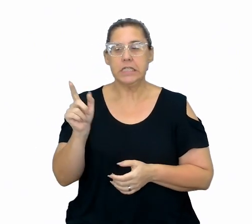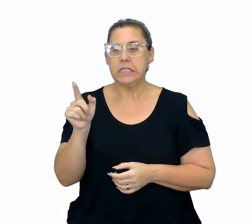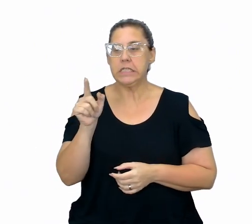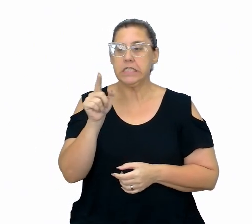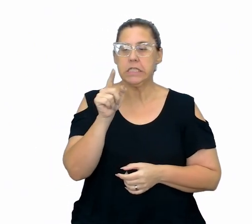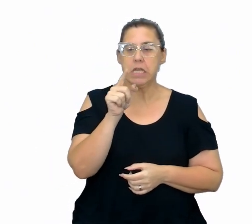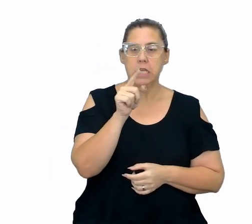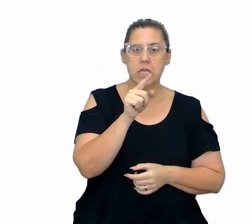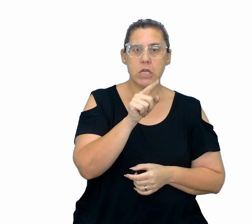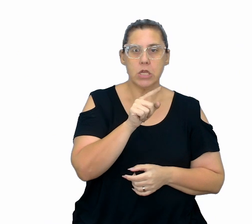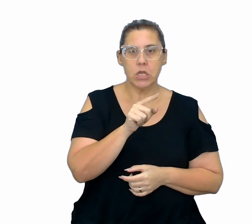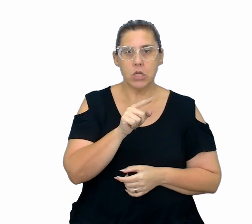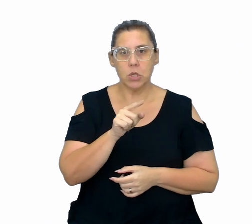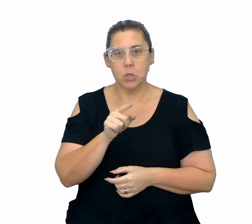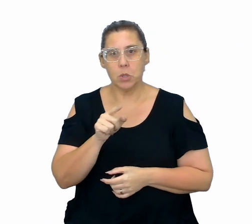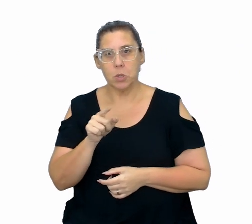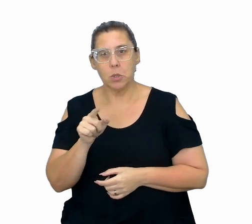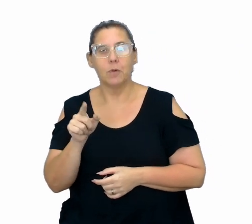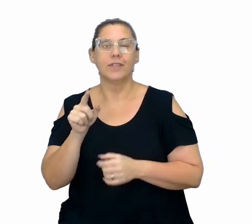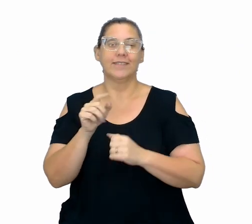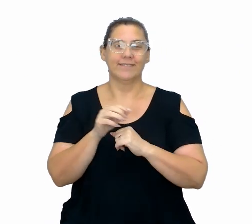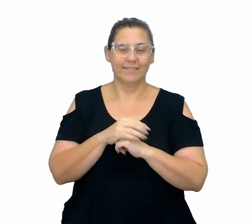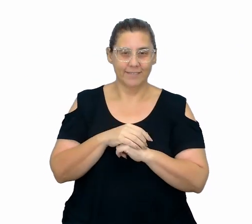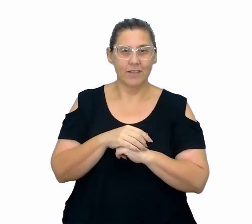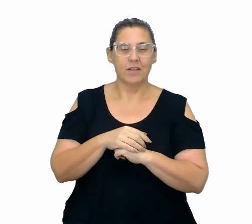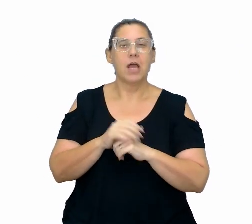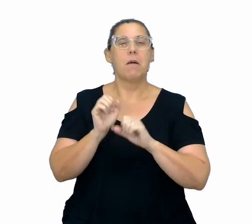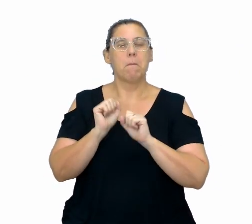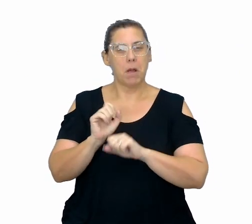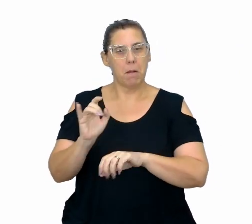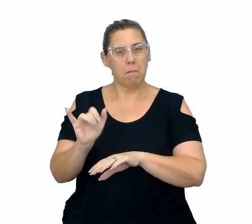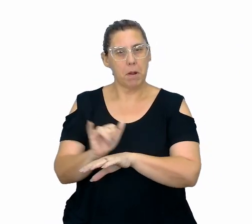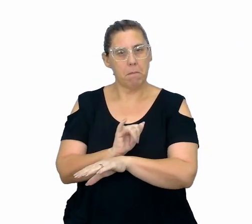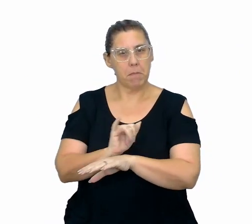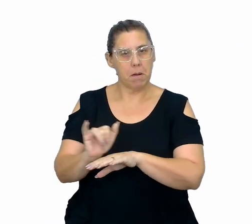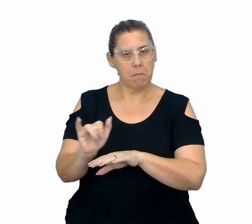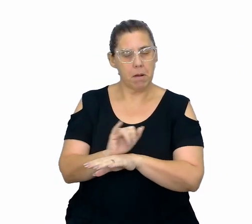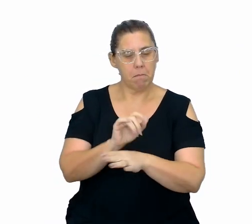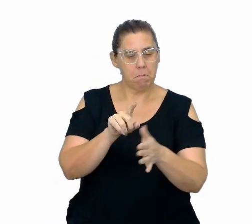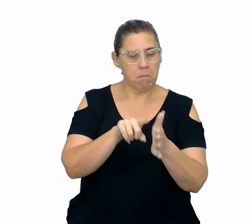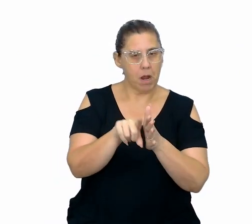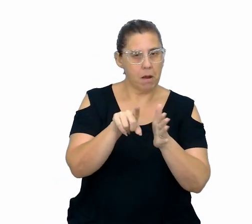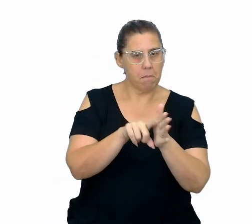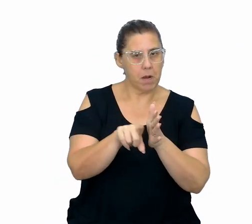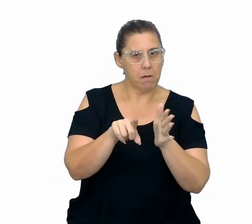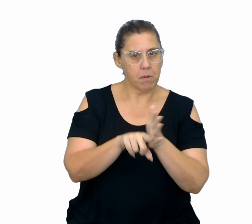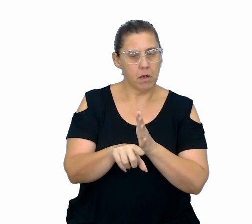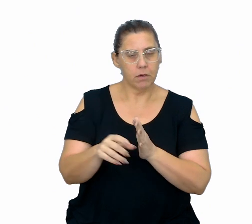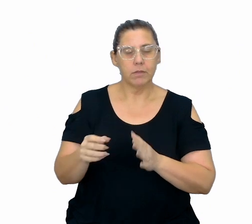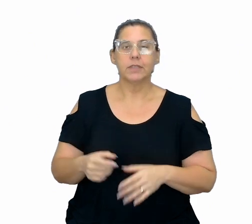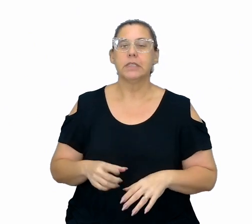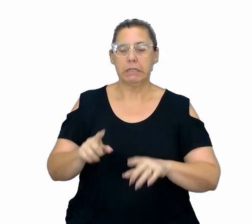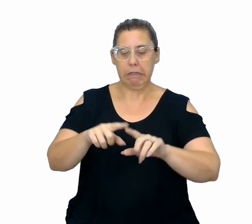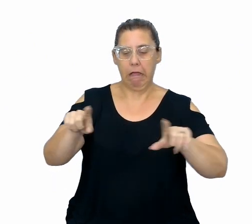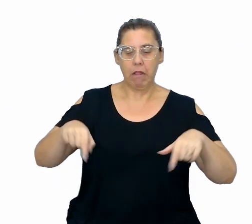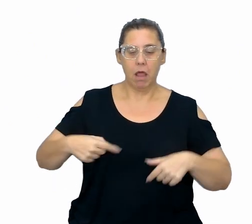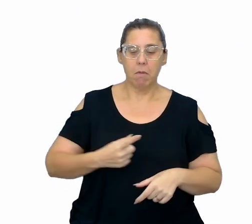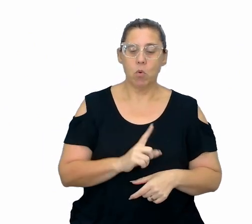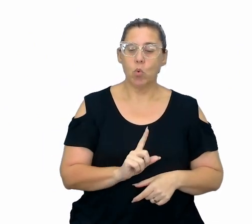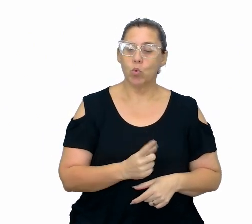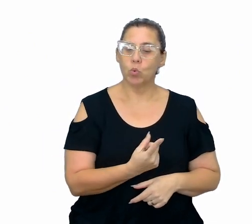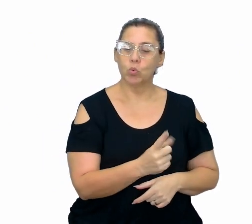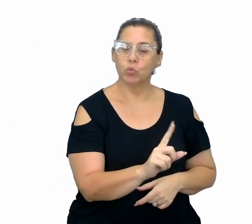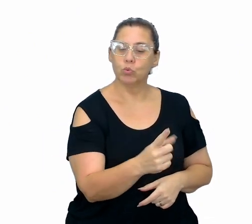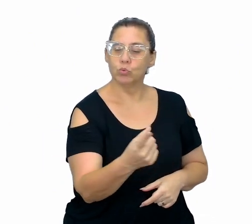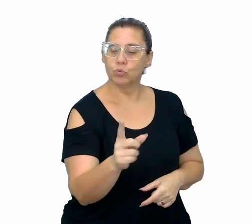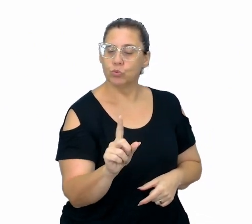circule pelas duplas. Você pode elaborar perguntas durante esse seu percurso ali que